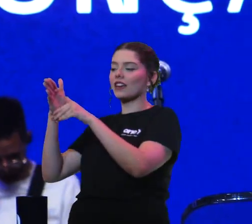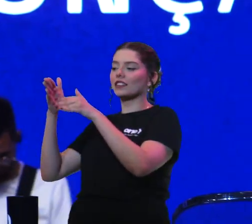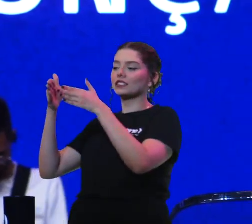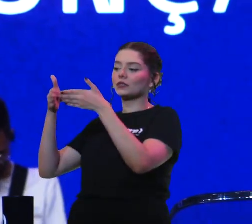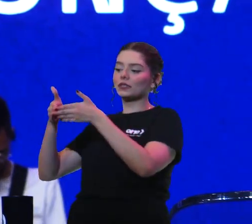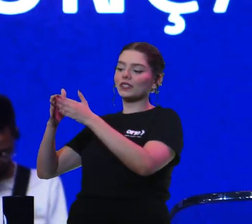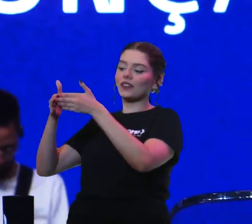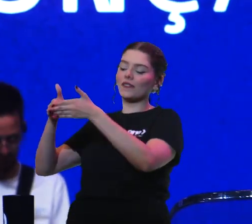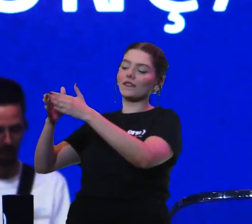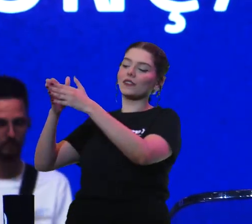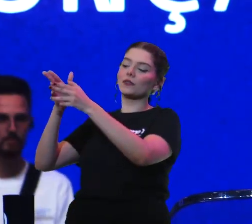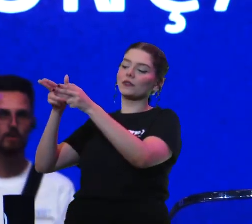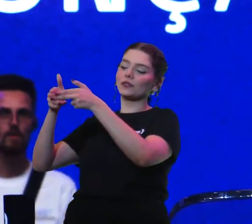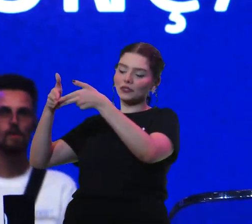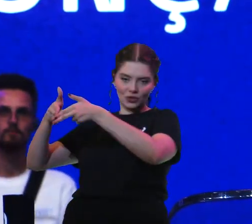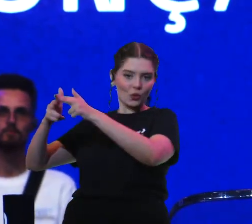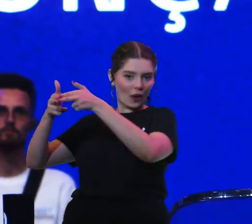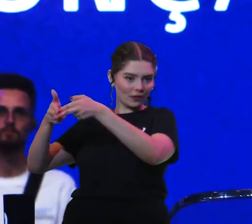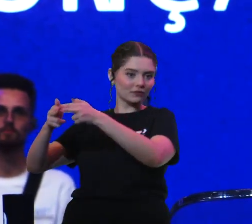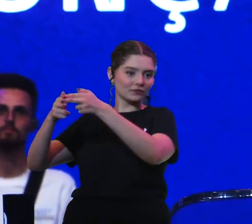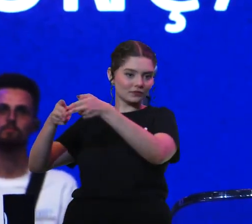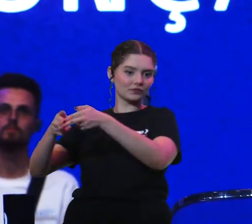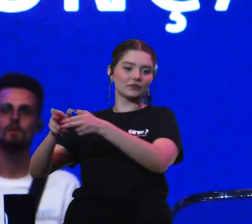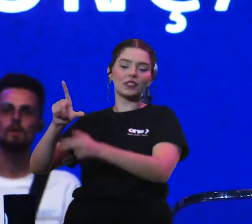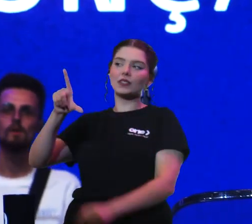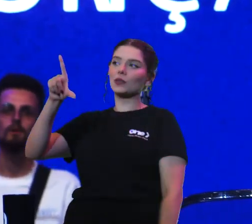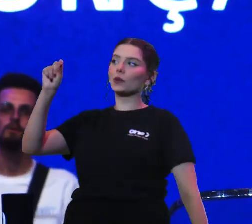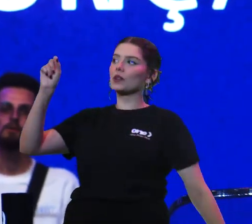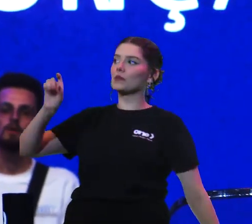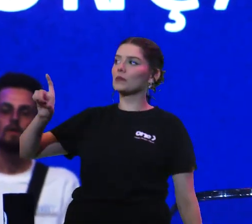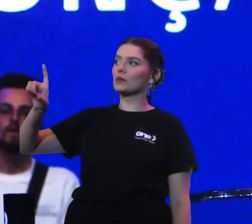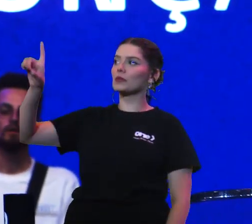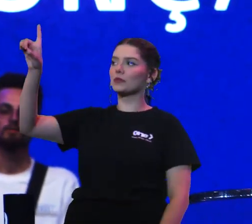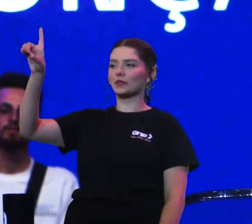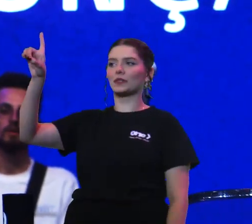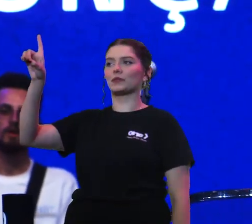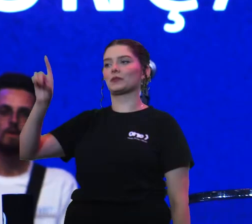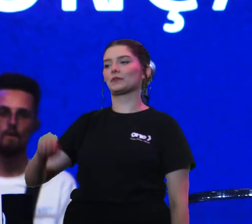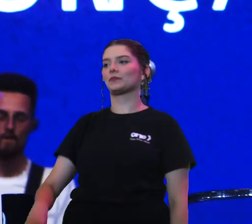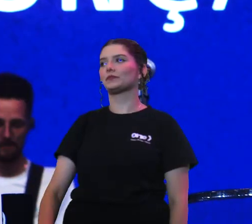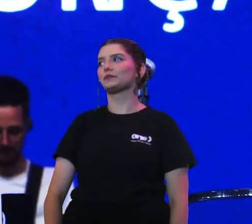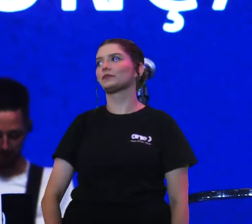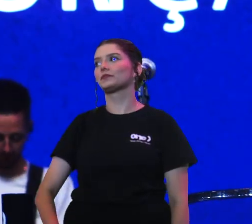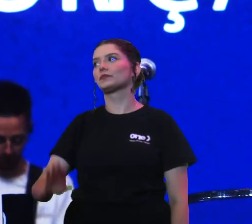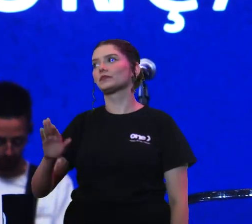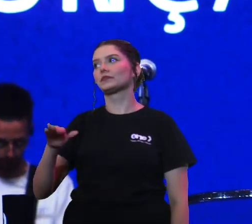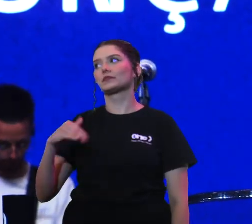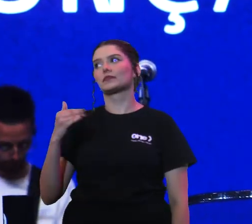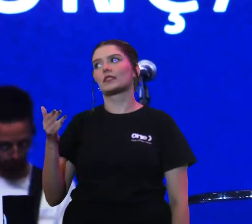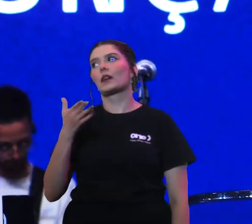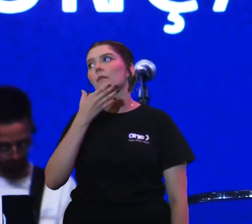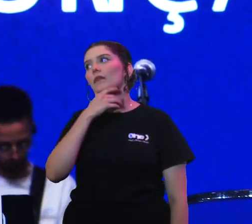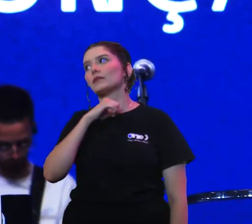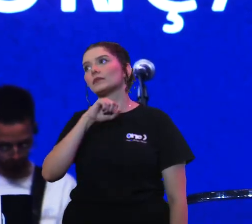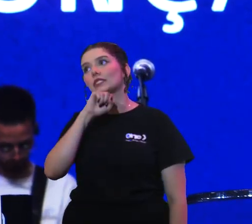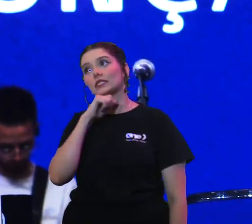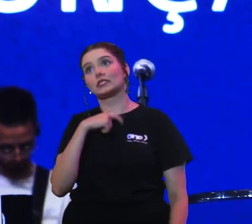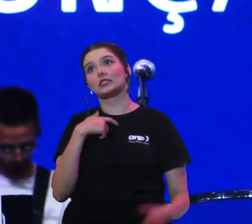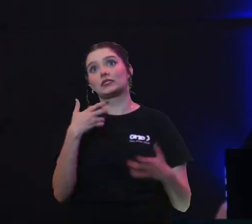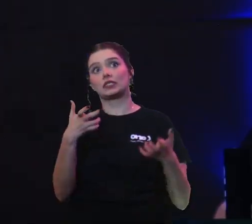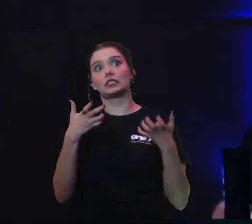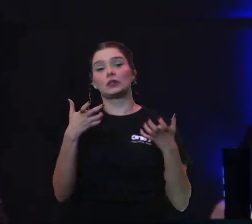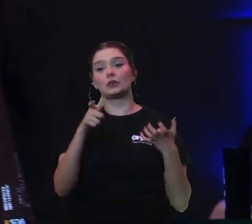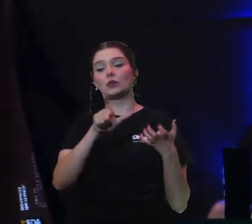E eles foram escolhidos por Deus para uma tarefa especial. Aí no outro dia, papai, quero outra história. Eu falei: meu Deus, o que eu vou contar com